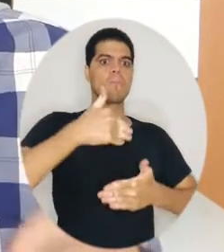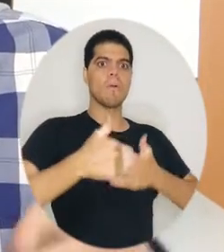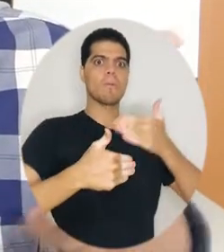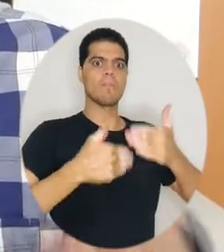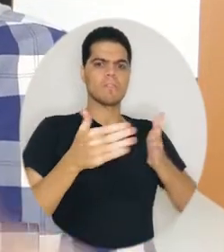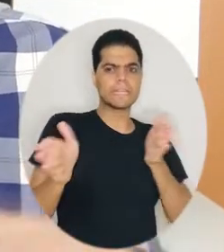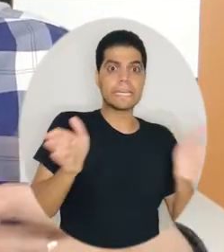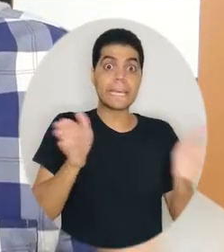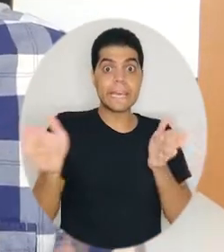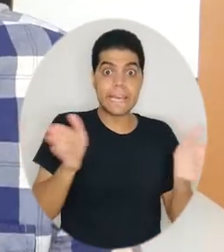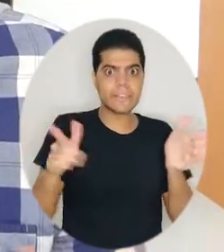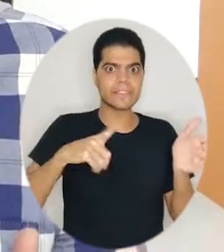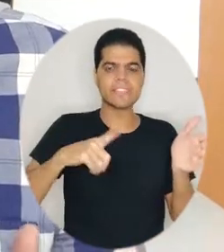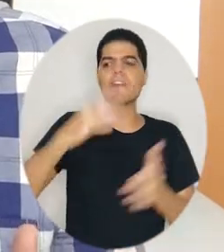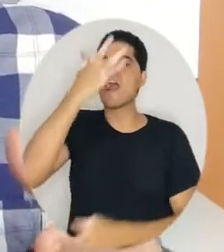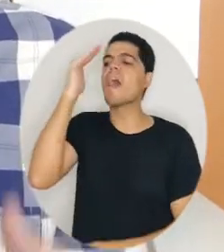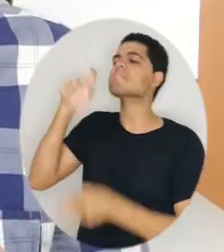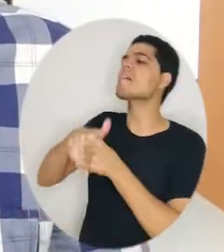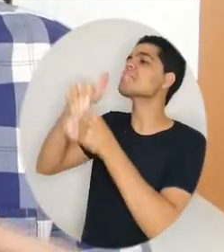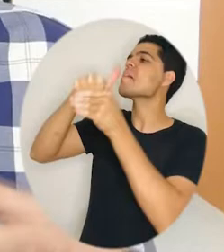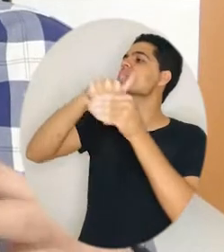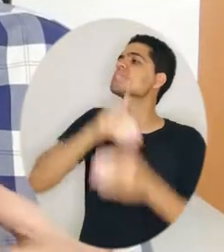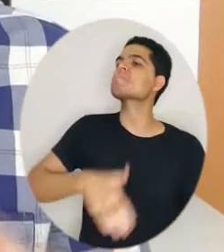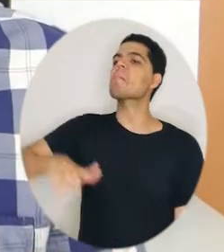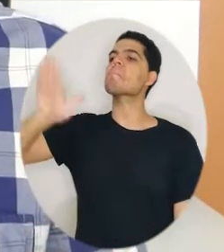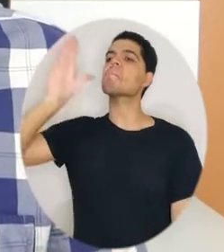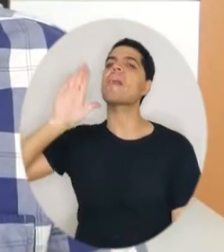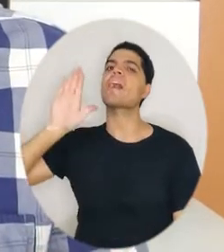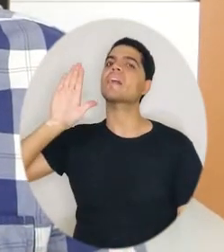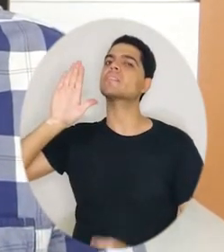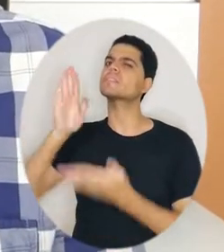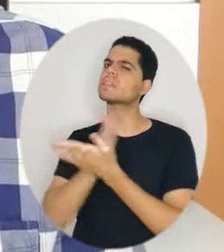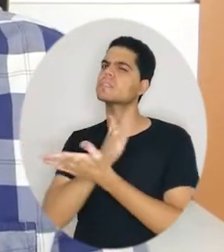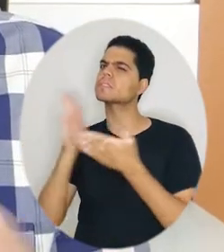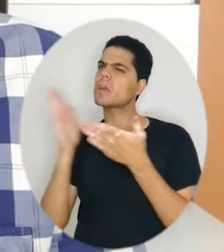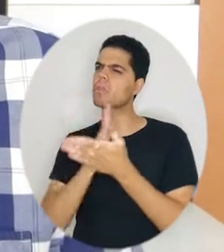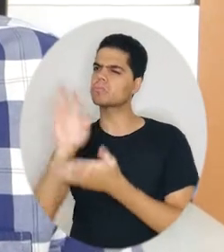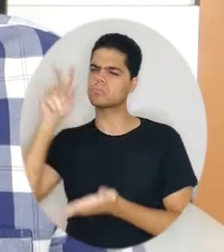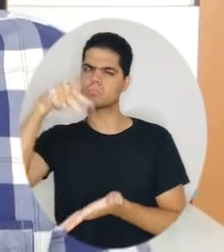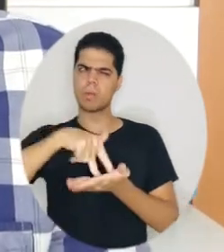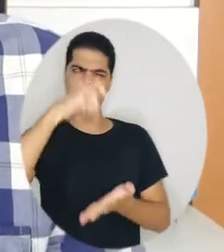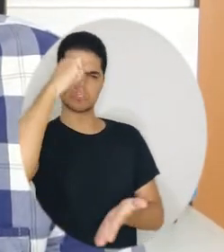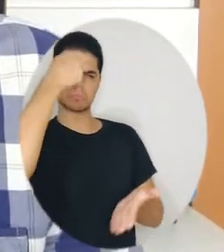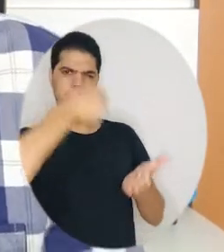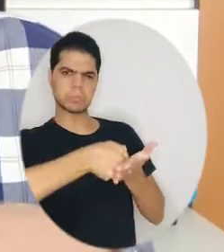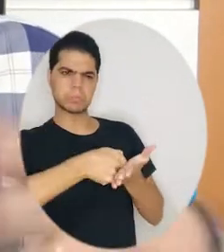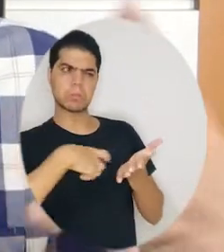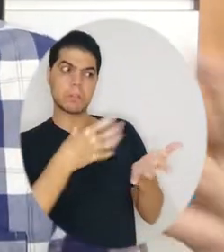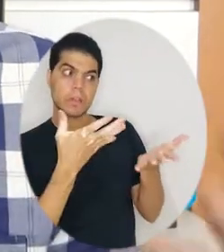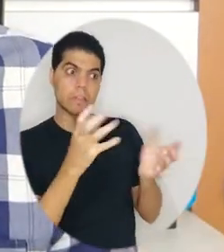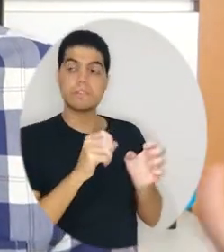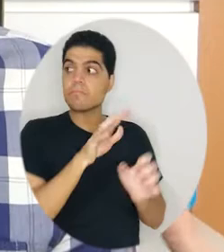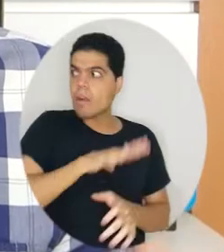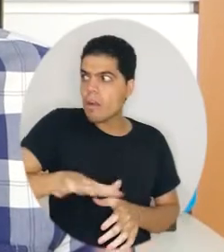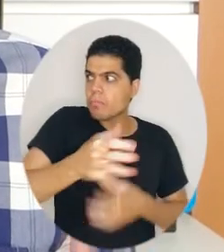do período de propaganda eleitoral Será que algum candidato com viés mais autoritário vai tentar